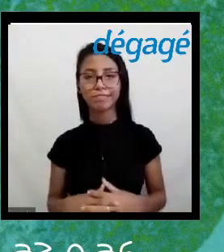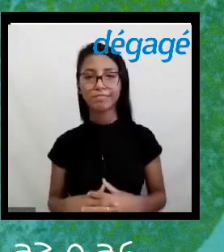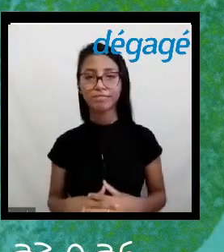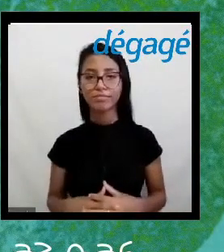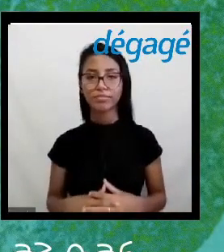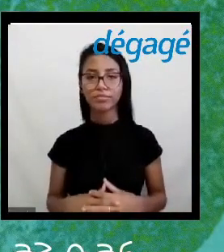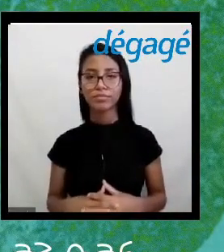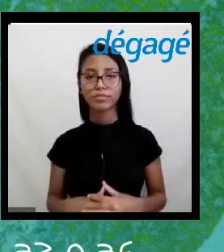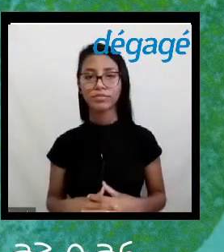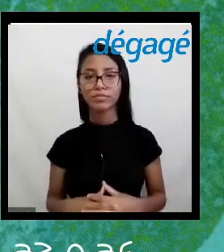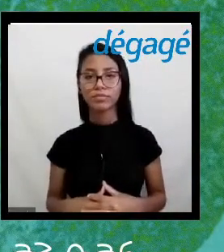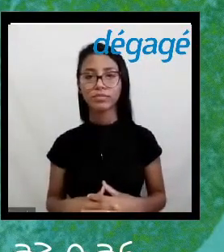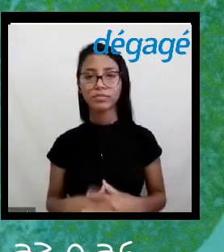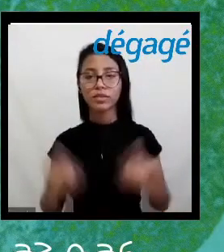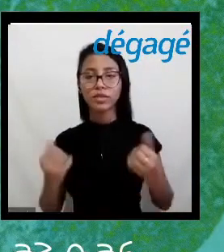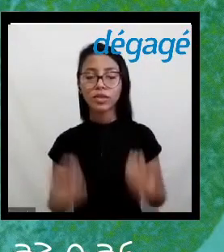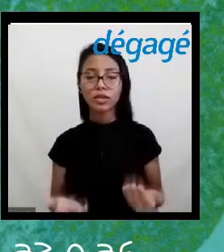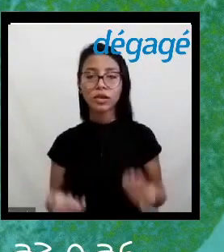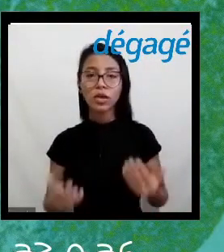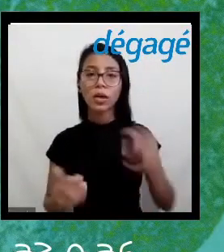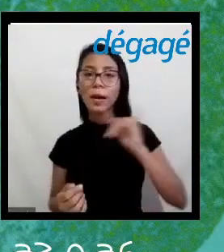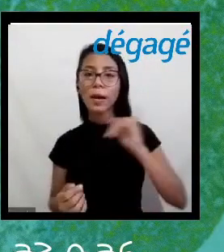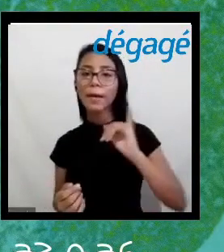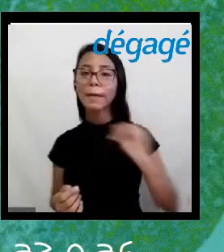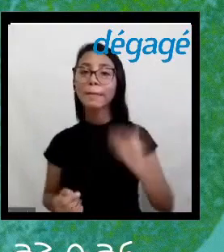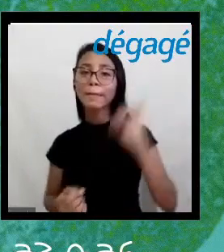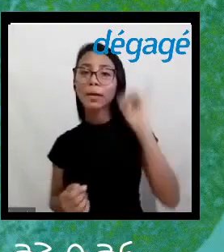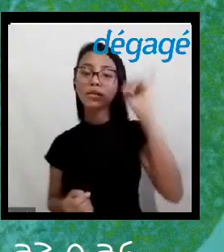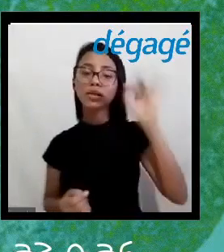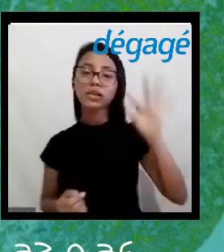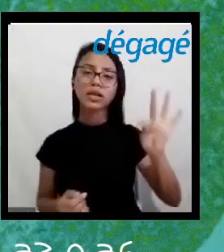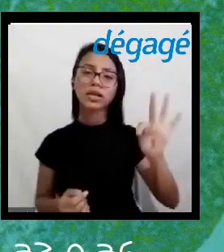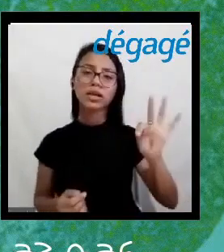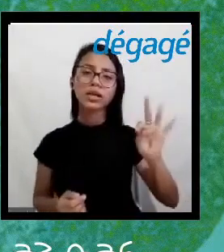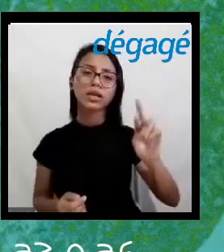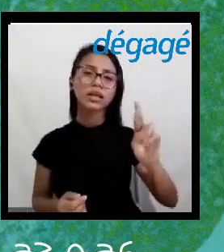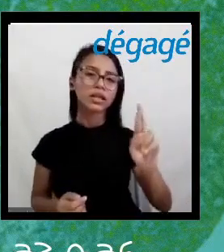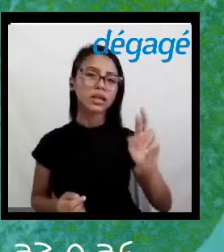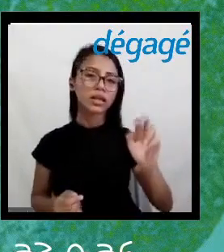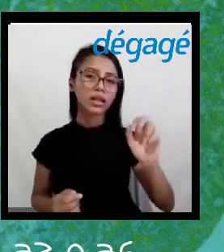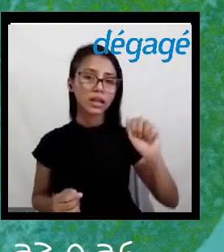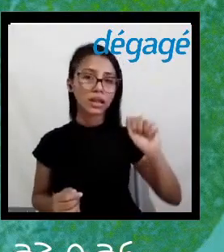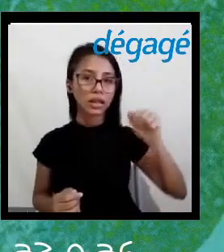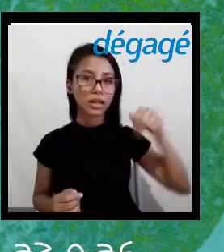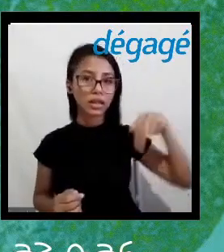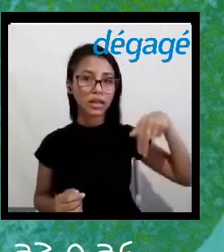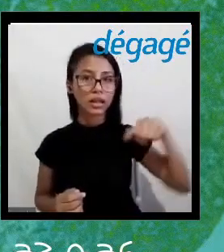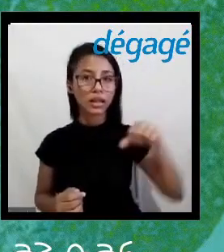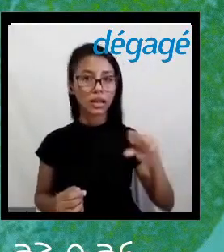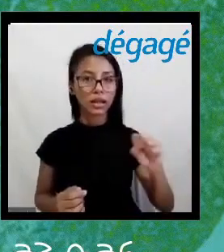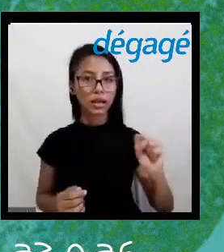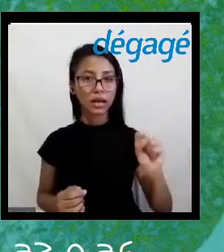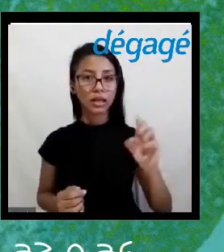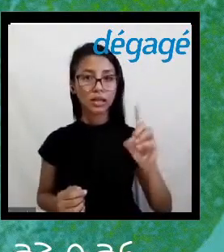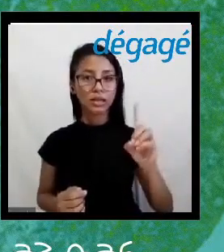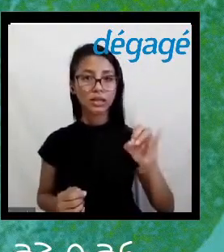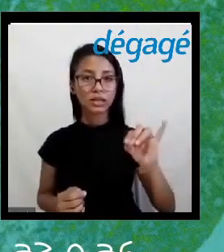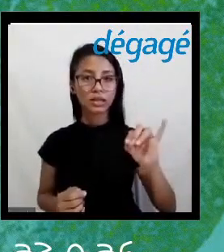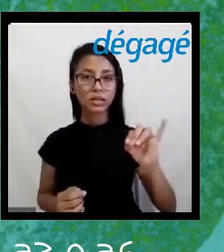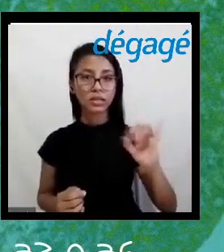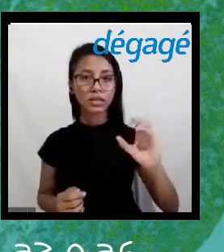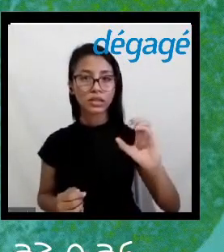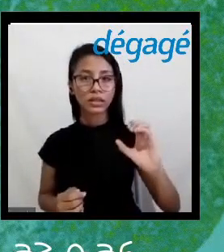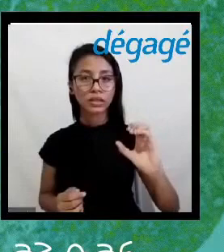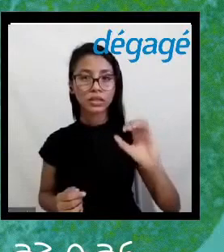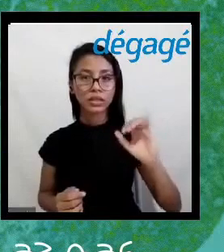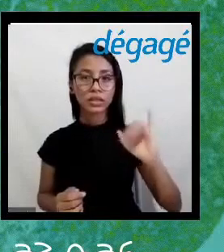dessa transdisciplinaridade, que era uma coisa fácil de se fazer e peraí, só ligar aqui